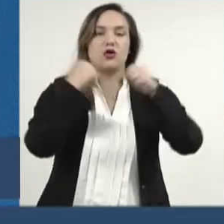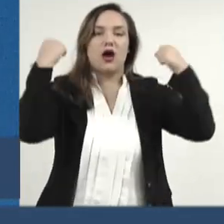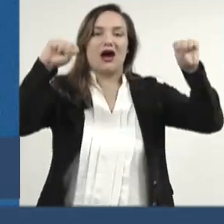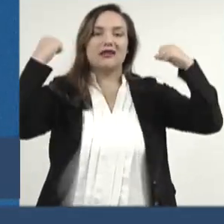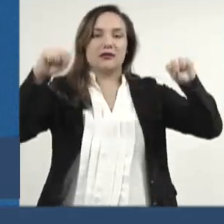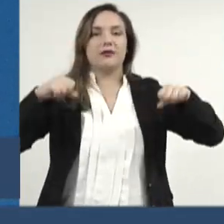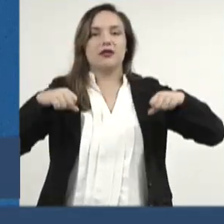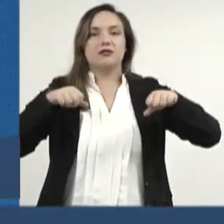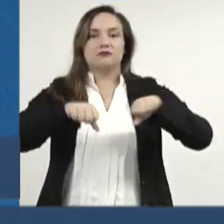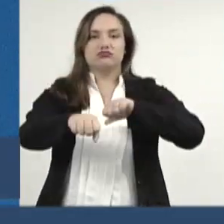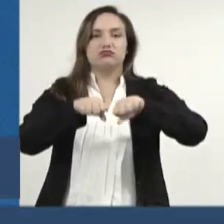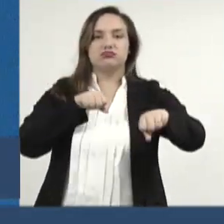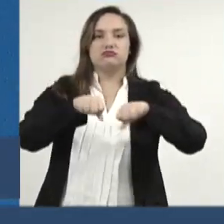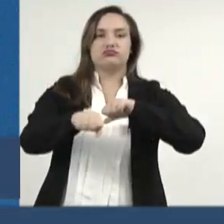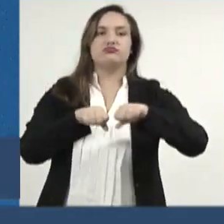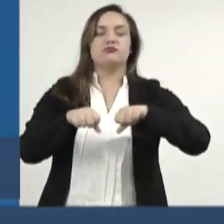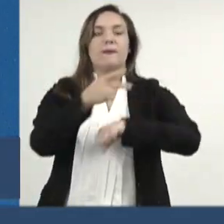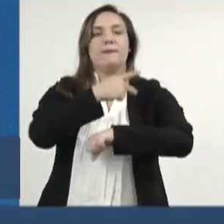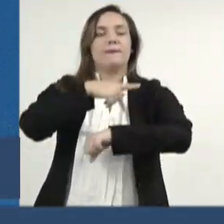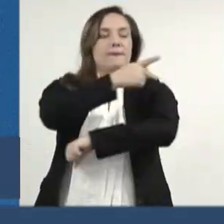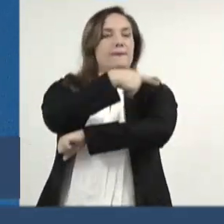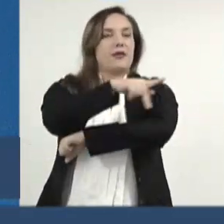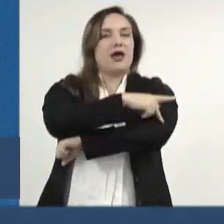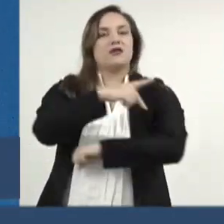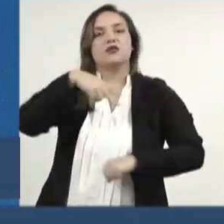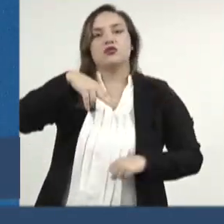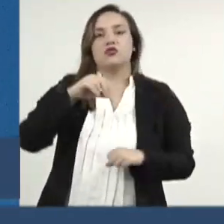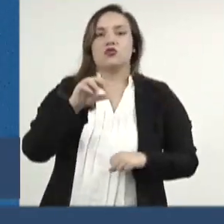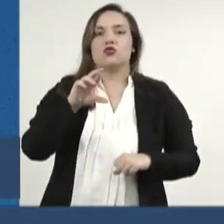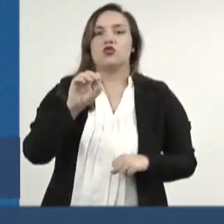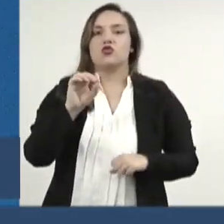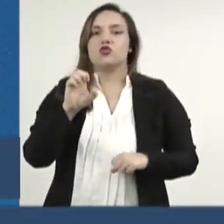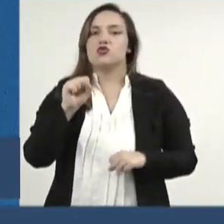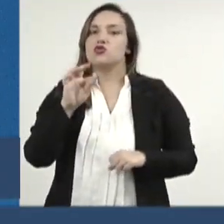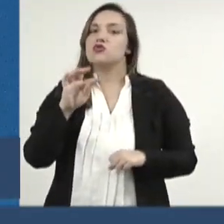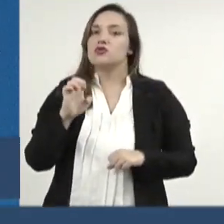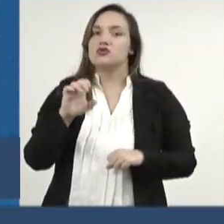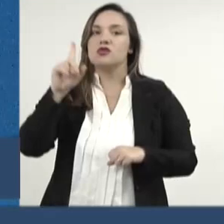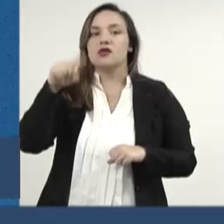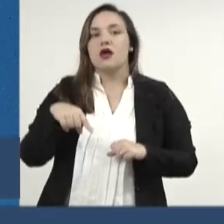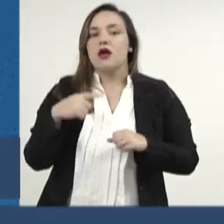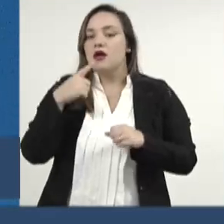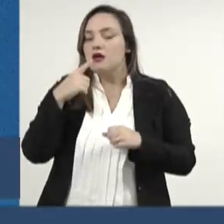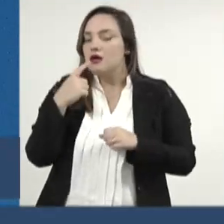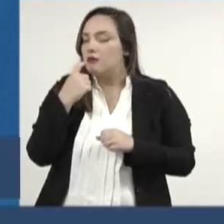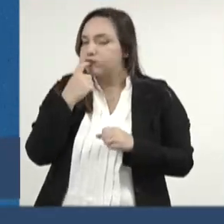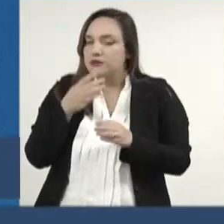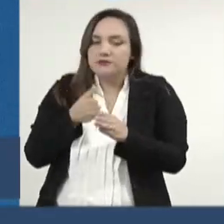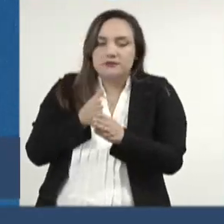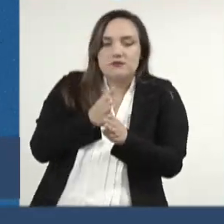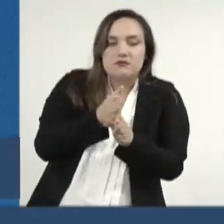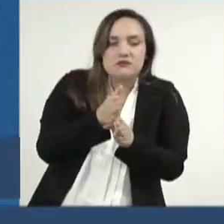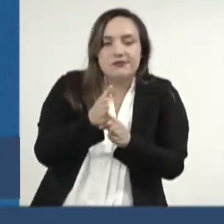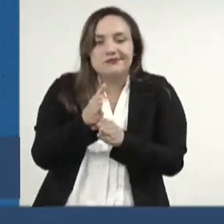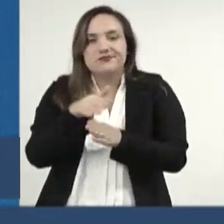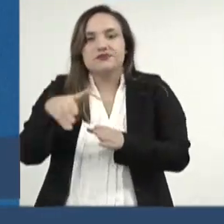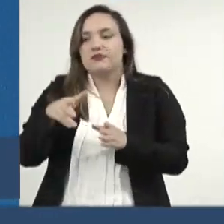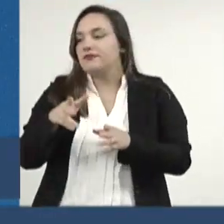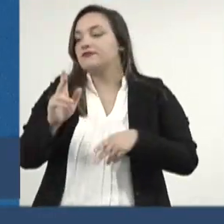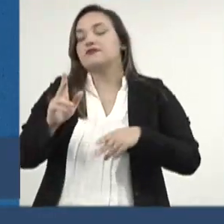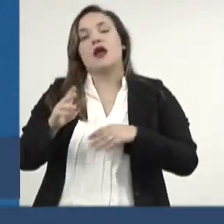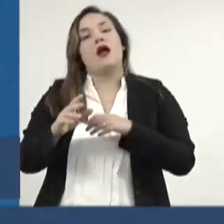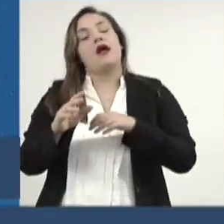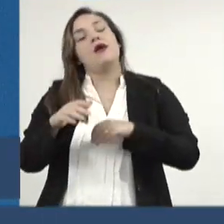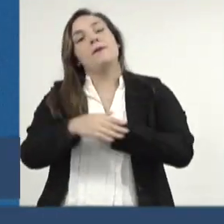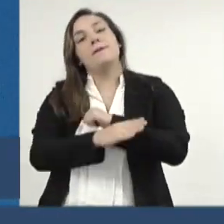na praça da Vila Noroeste, no município da Fronteira. Com poucas opções de áreas de esporte e lazer na Vila Noroeste região, a construção